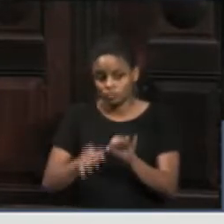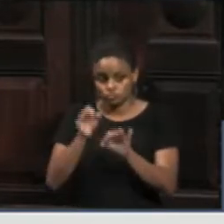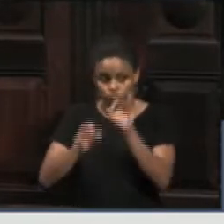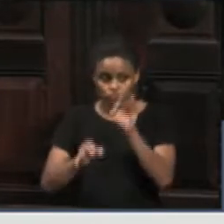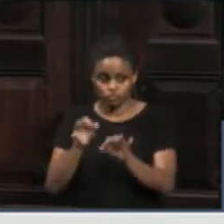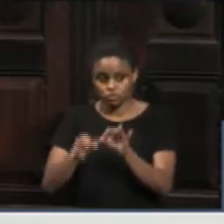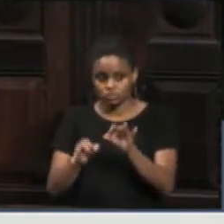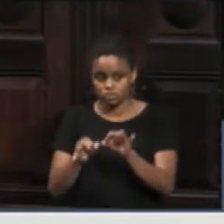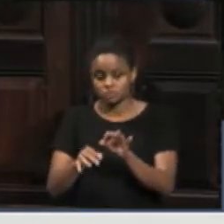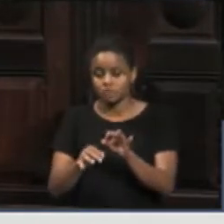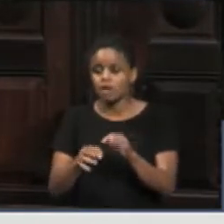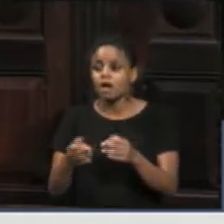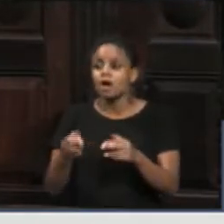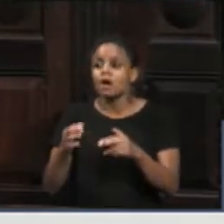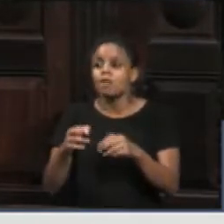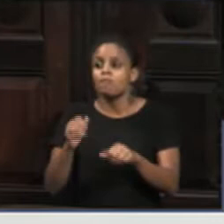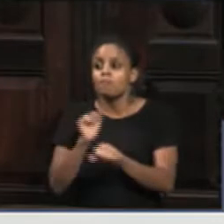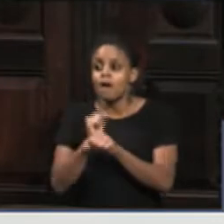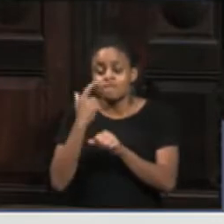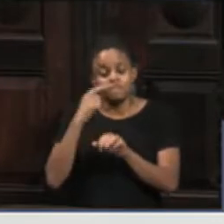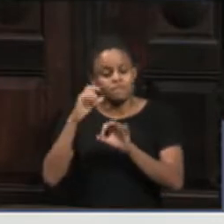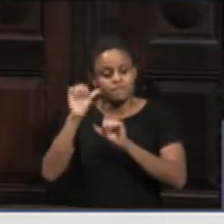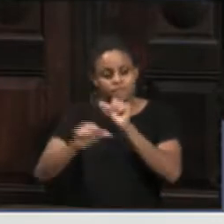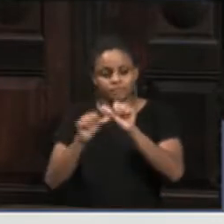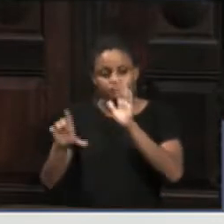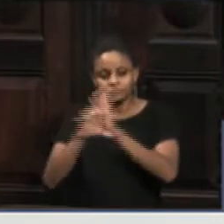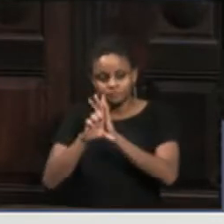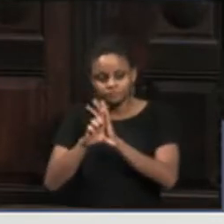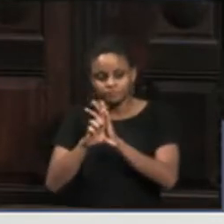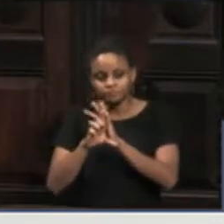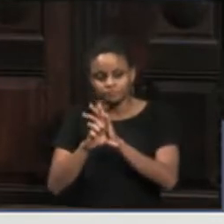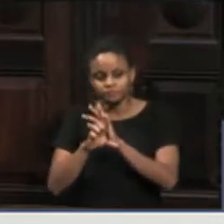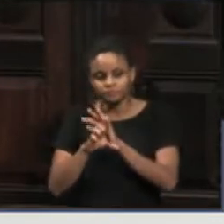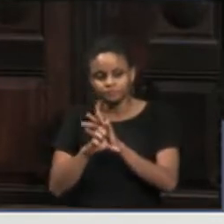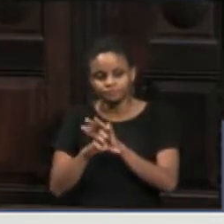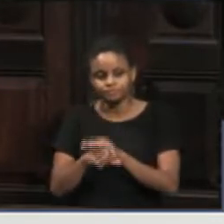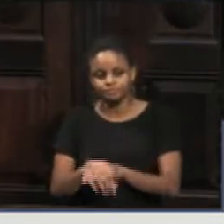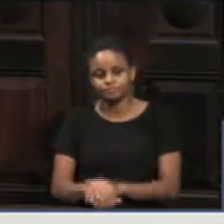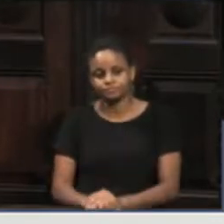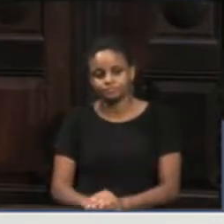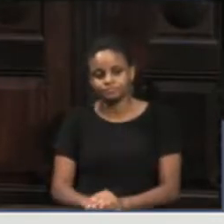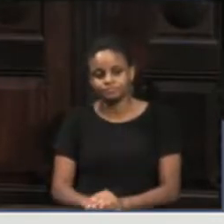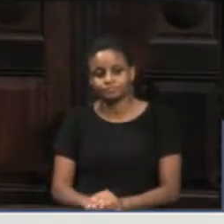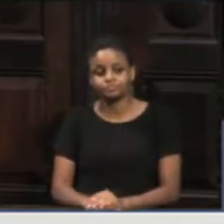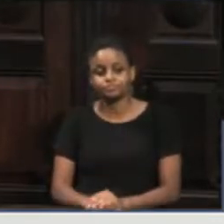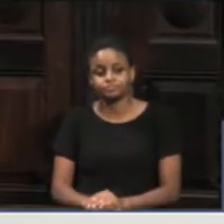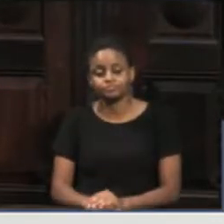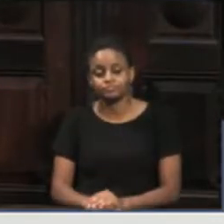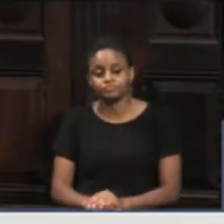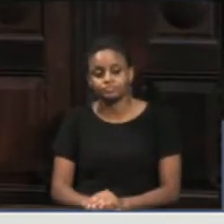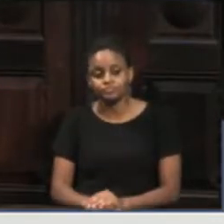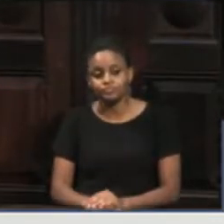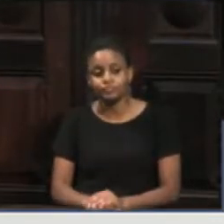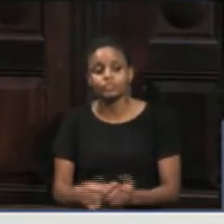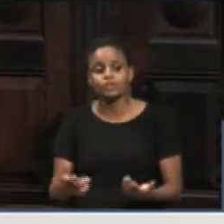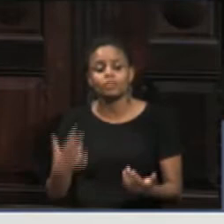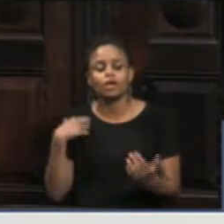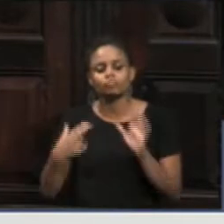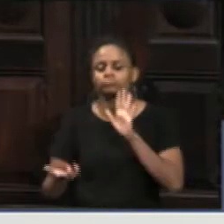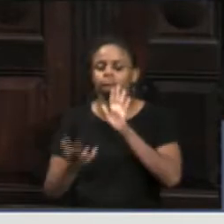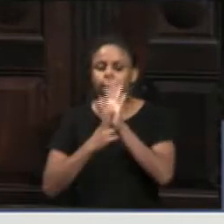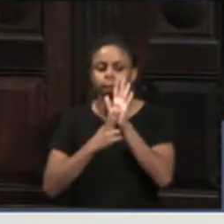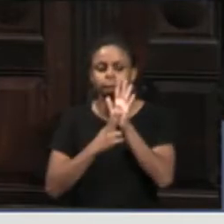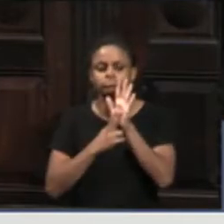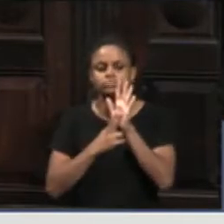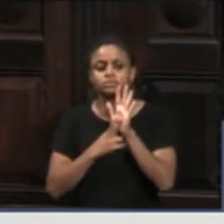isso a apresentação dessa proposta e a defesa que se faz sem, inclusive, admito, né,